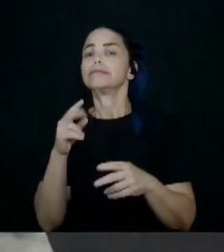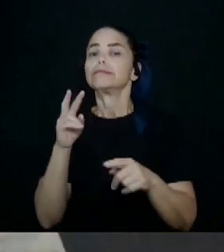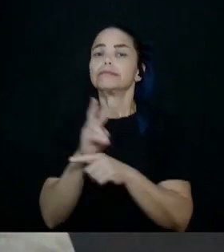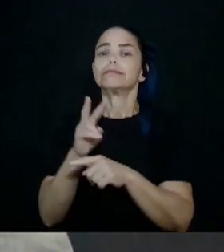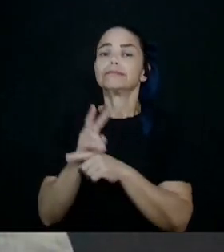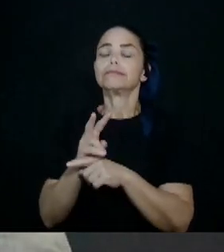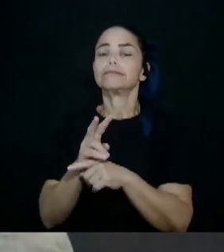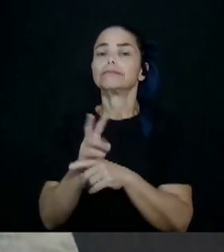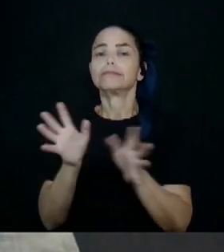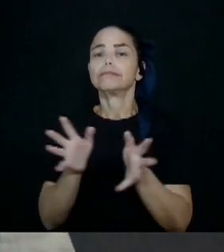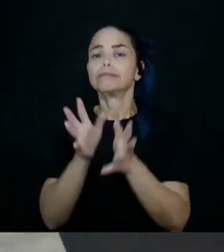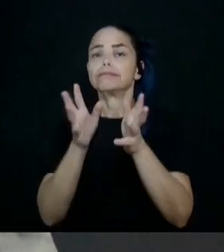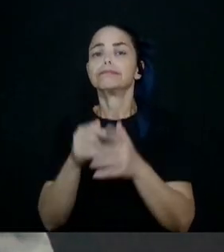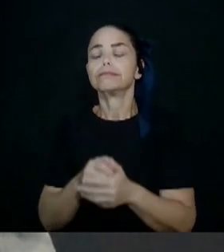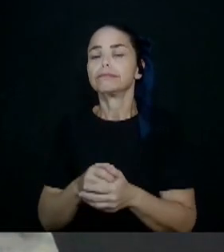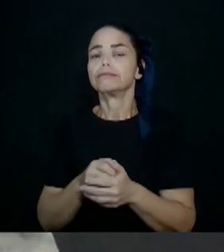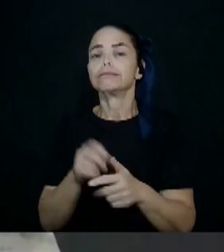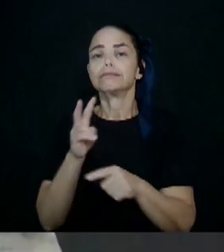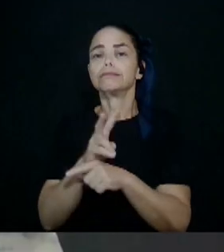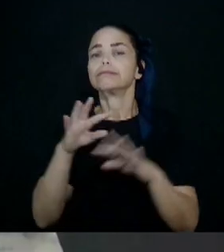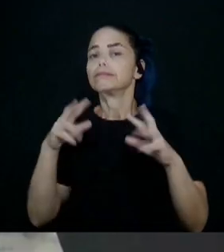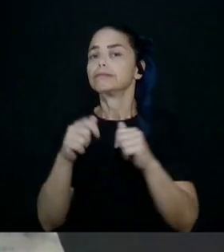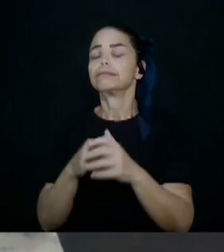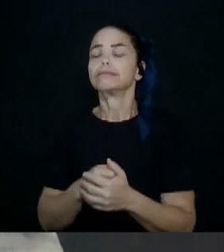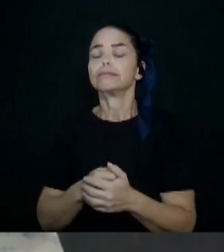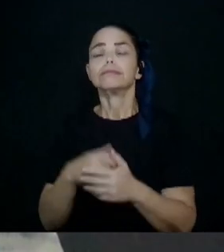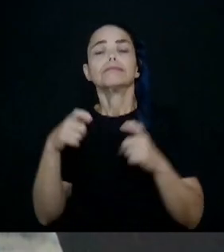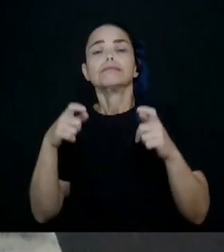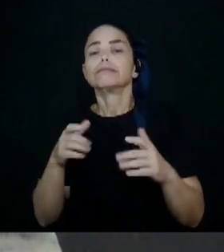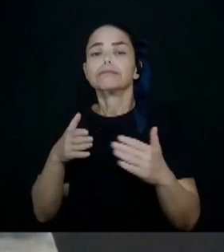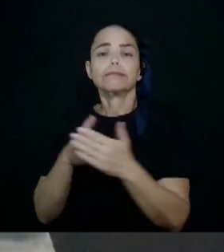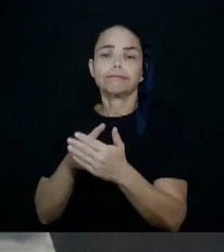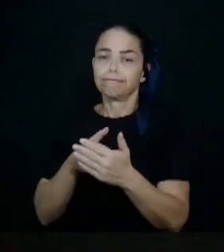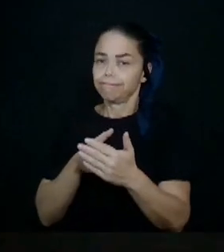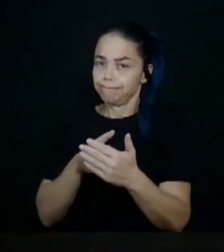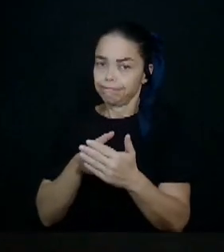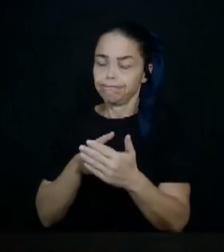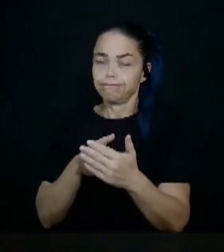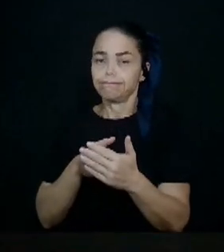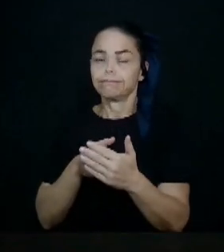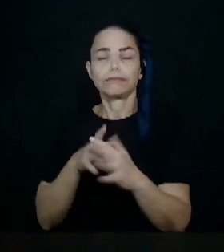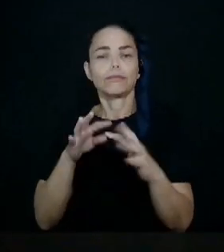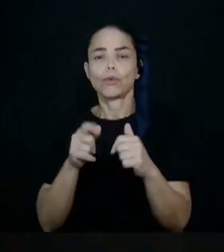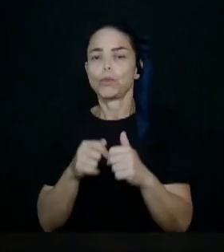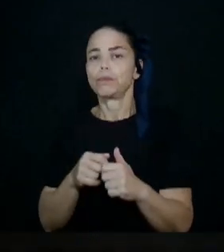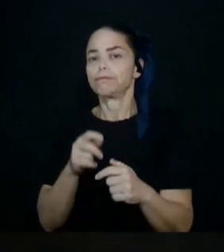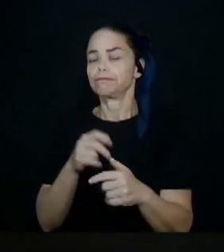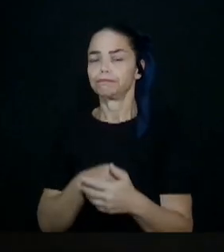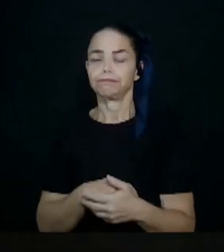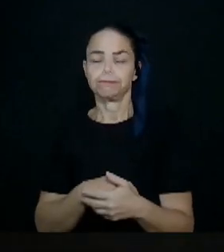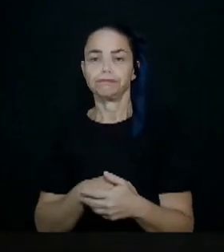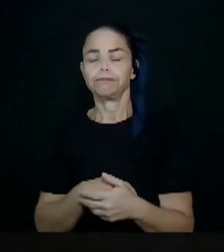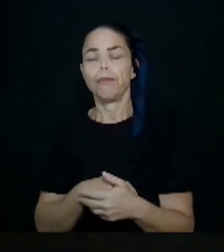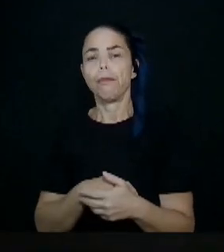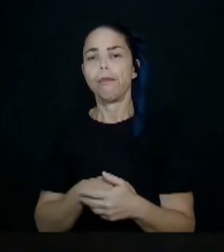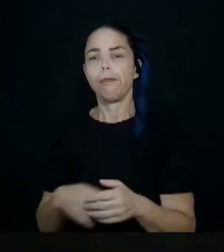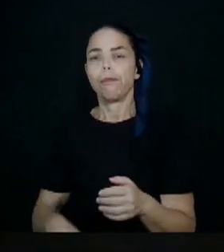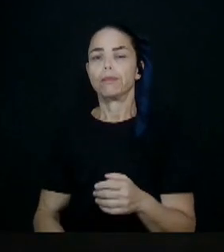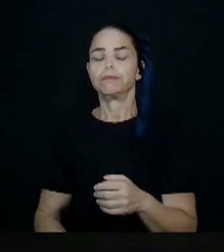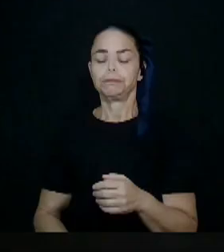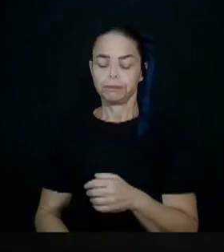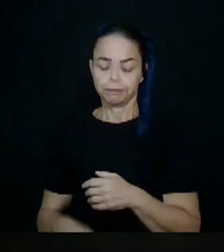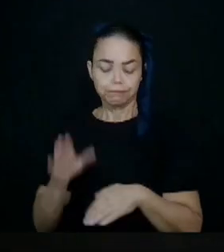empurra. Onde está o meu limite? Uau, verdade. Vamos lá, Anne, olha, muitas vezes a